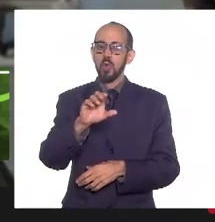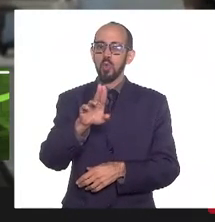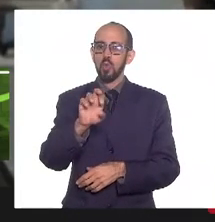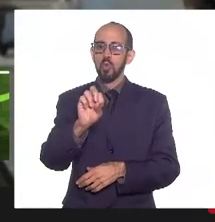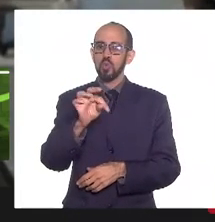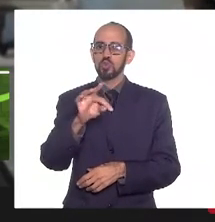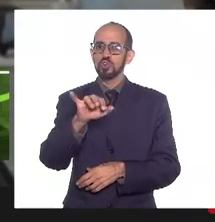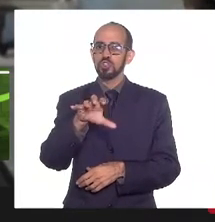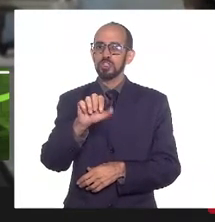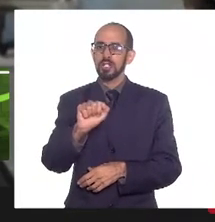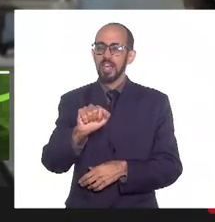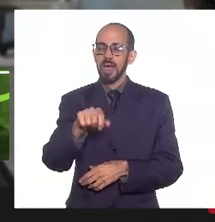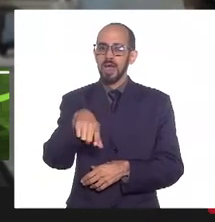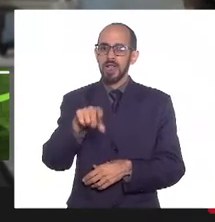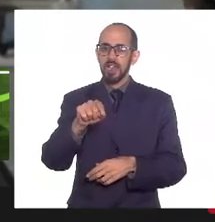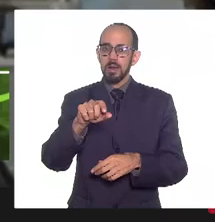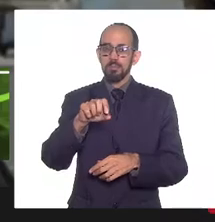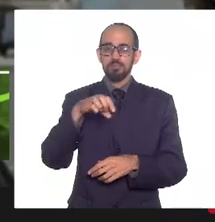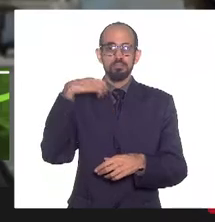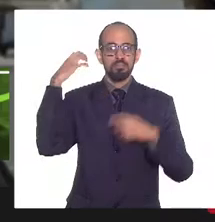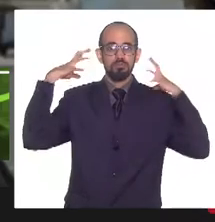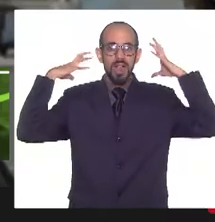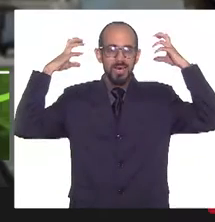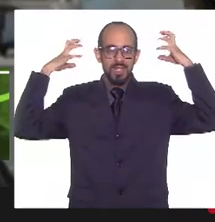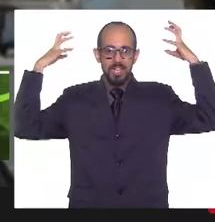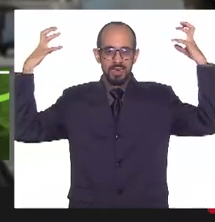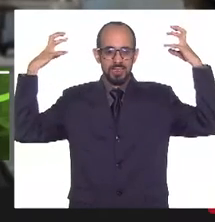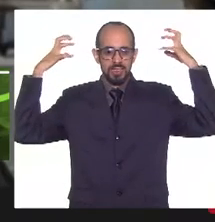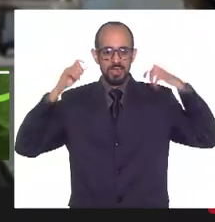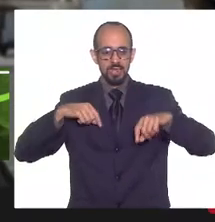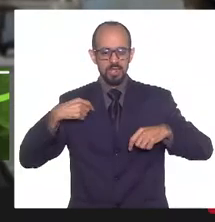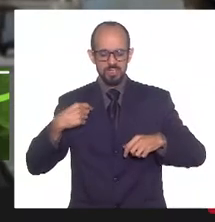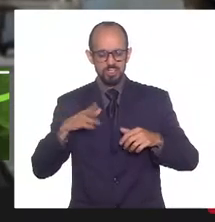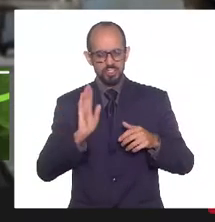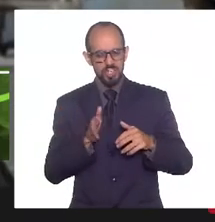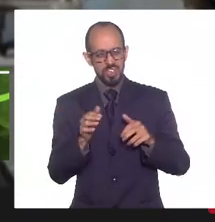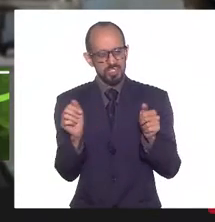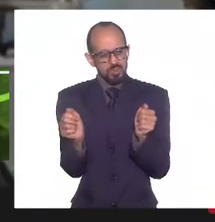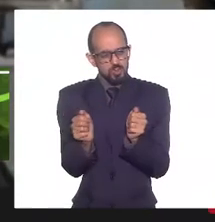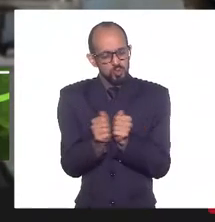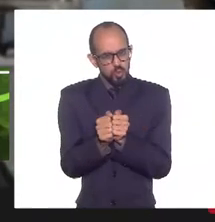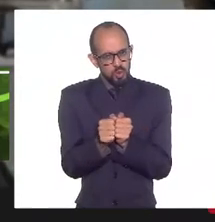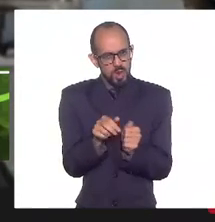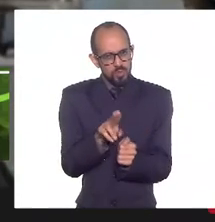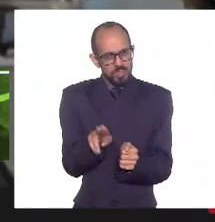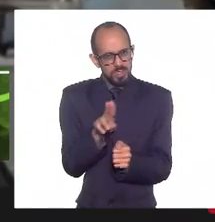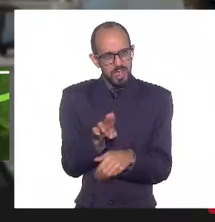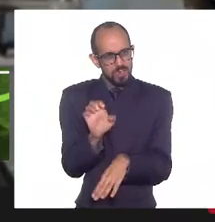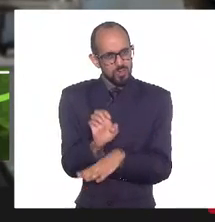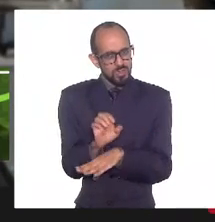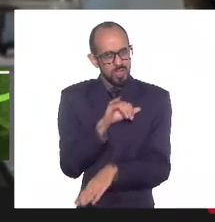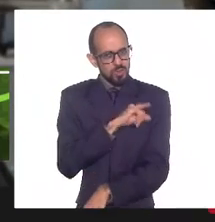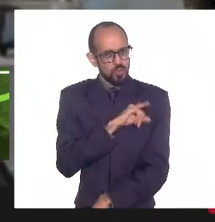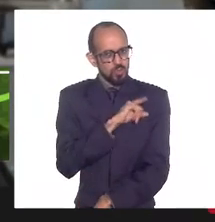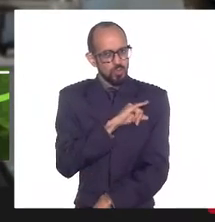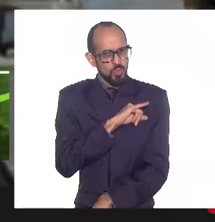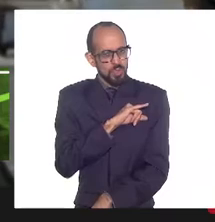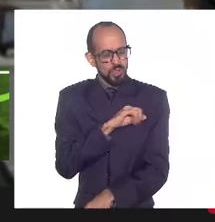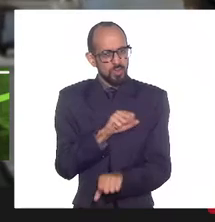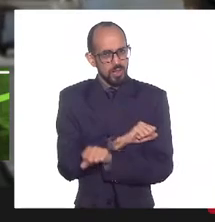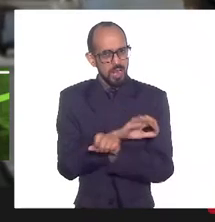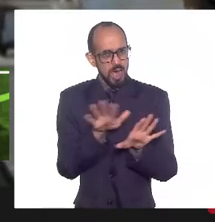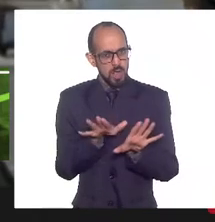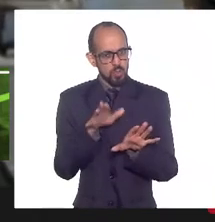sorrir e chorar faz tempo que não estamos juntos e a Universidade do Estado do Rio de Janeiro tem muito claro o nosso reitor